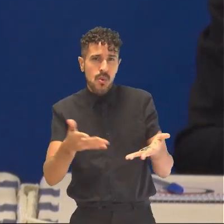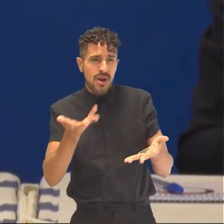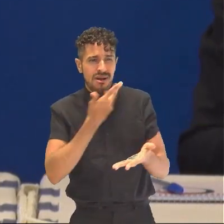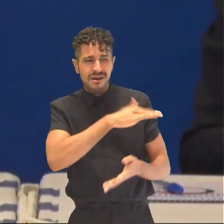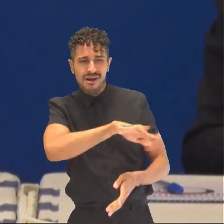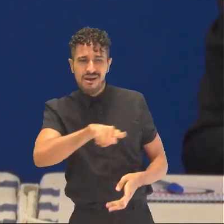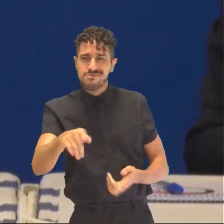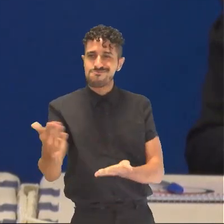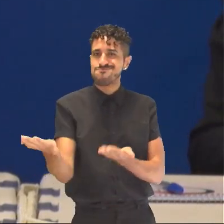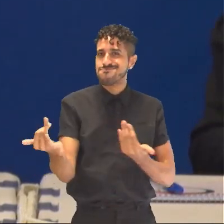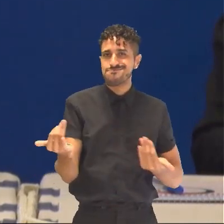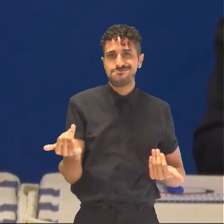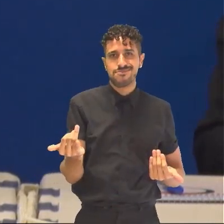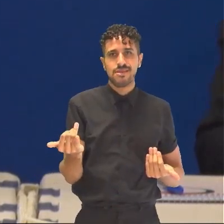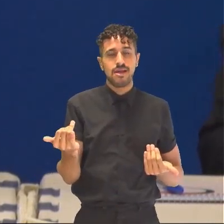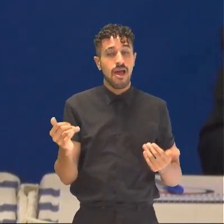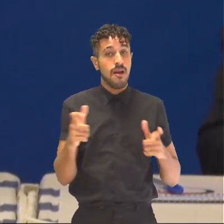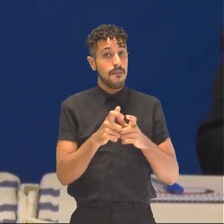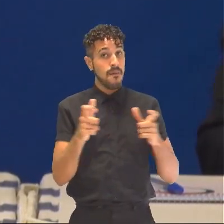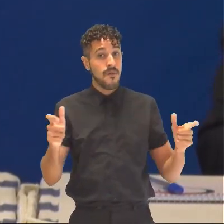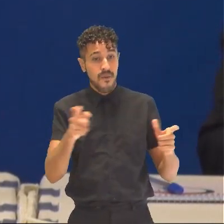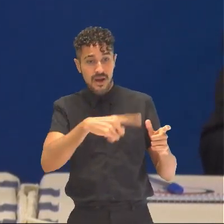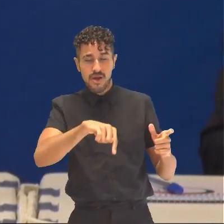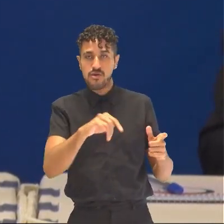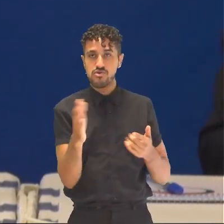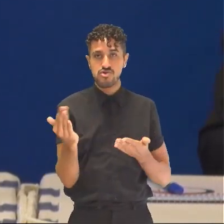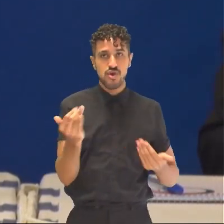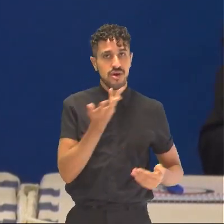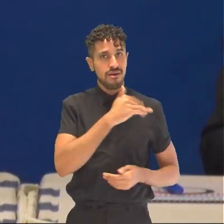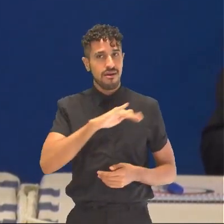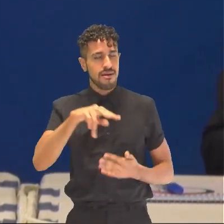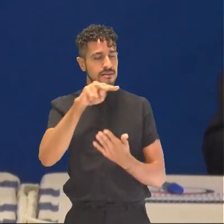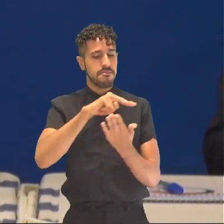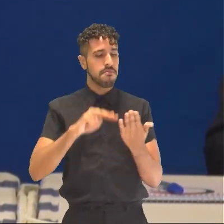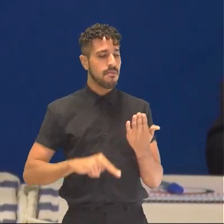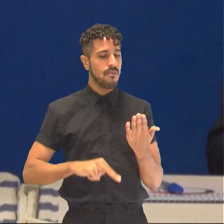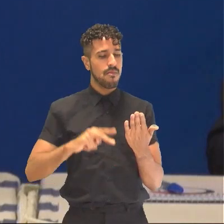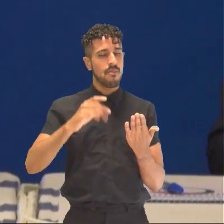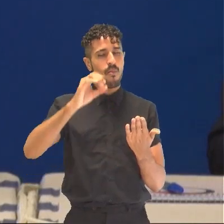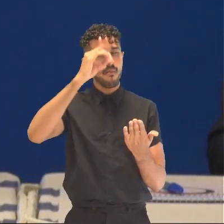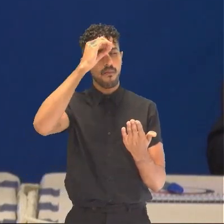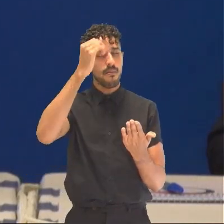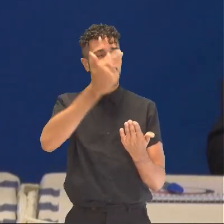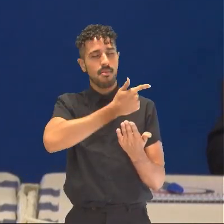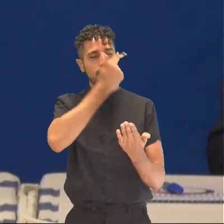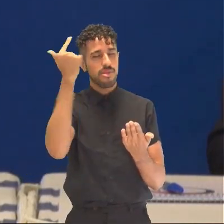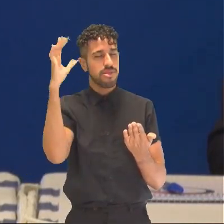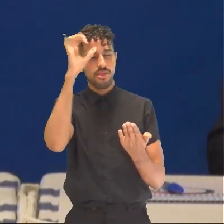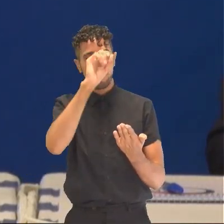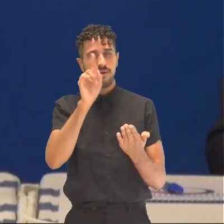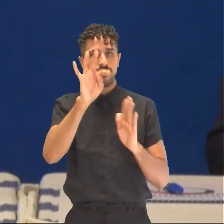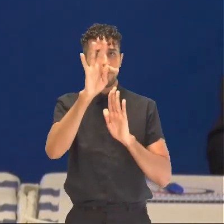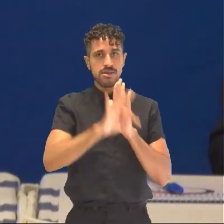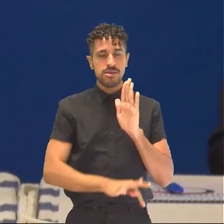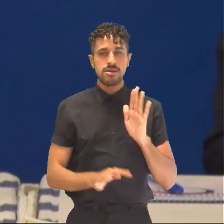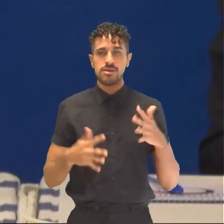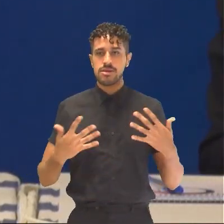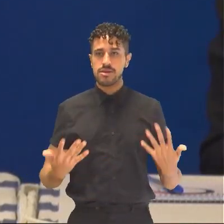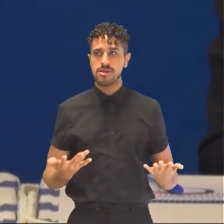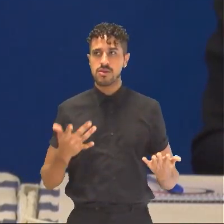crianças e jovens, uma parcela, né, de nossas crianças e jovens leem, mas não compreendem textos. Então,